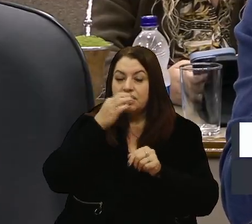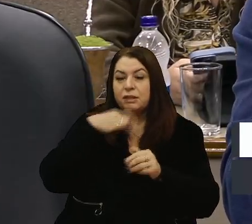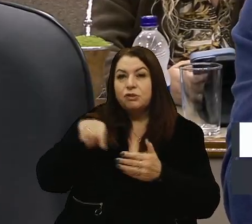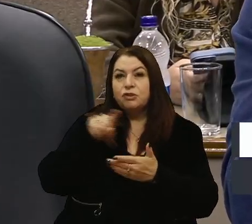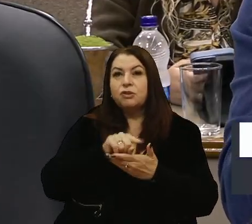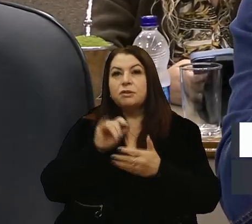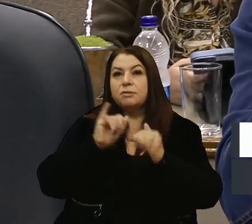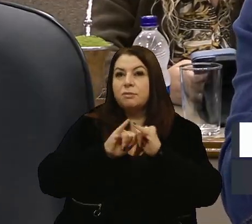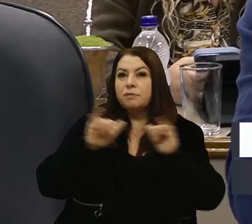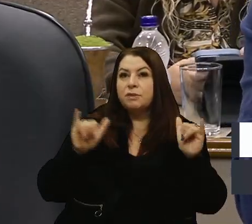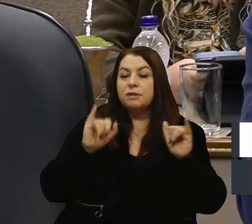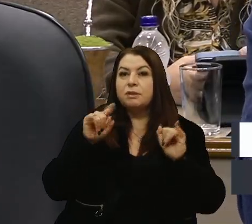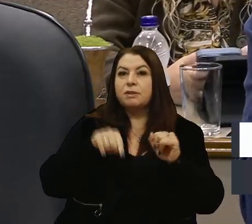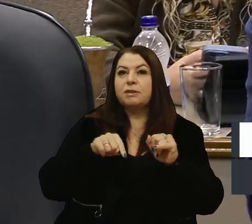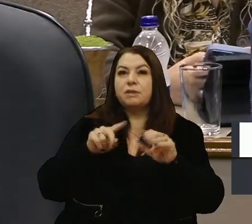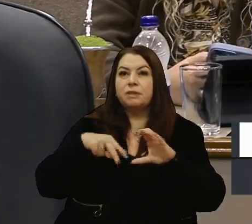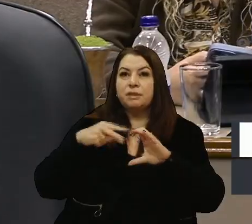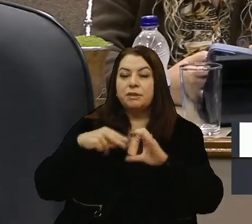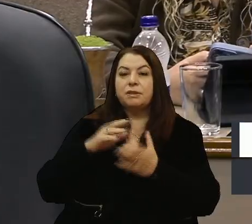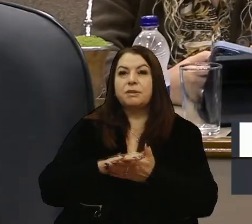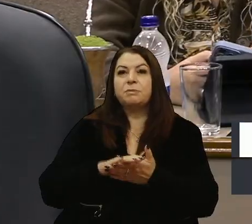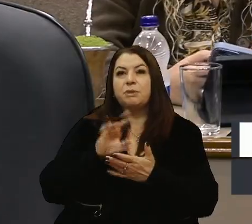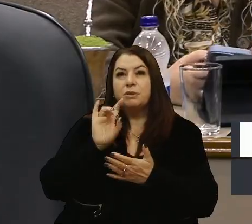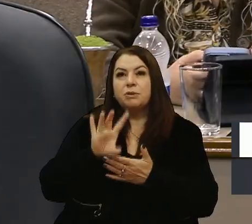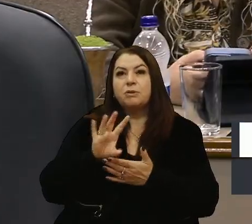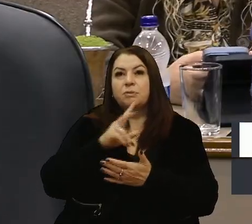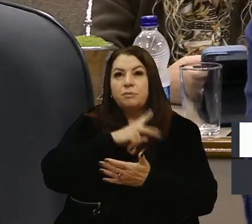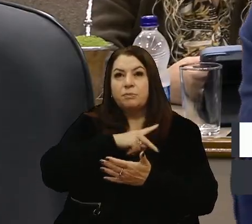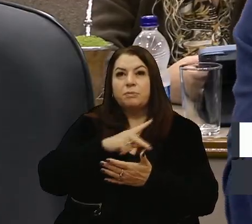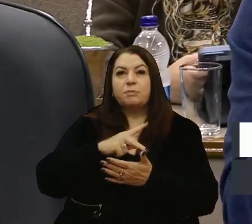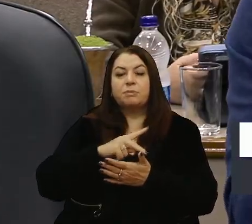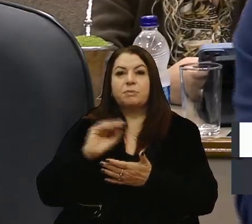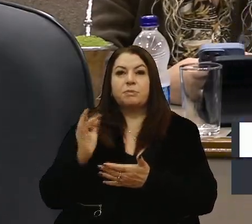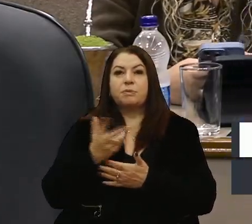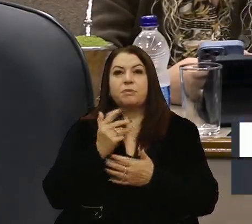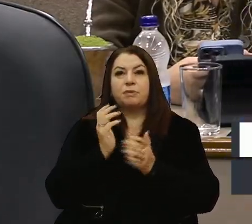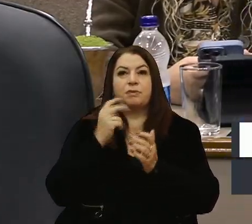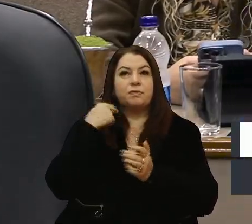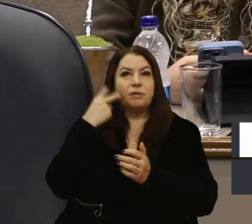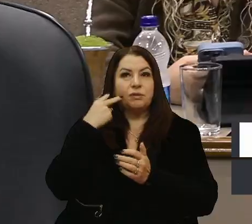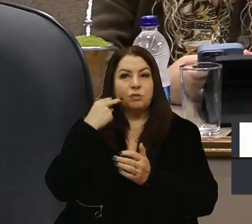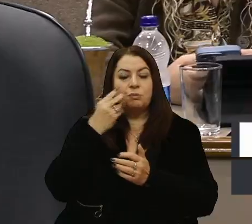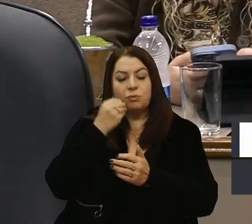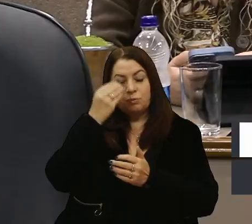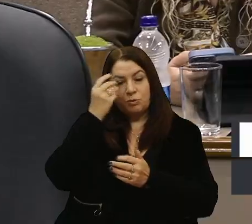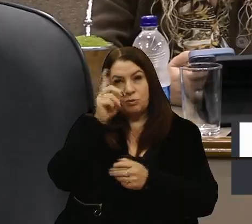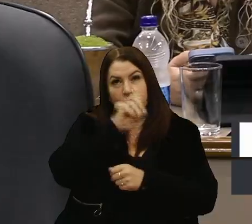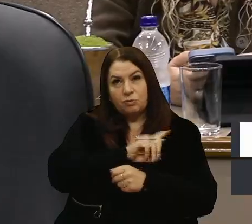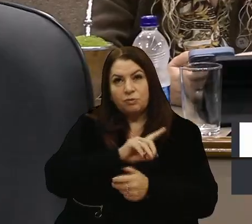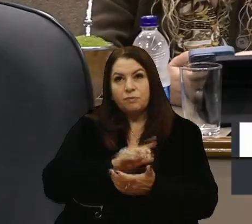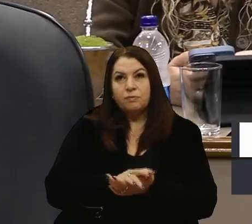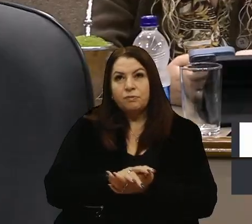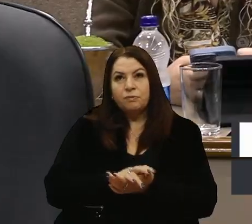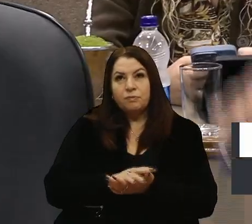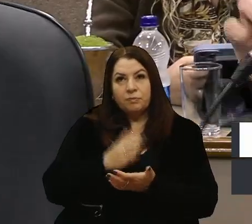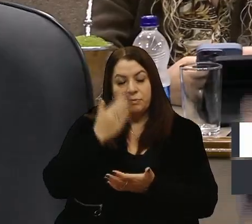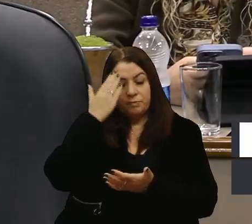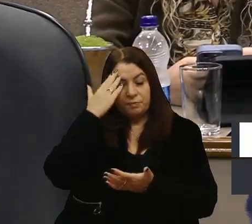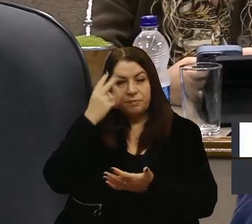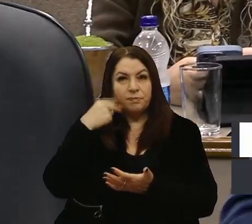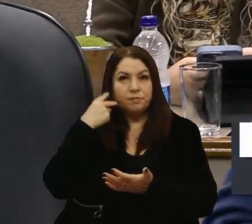pela informação e aqui na nossa Câmara de Vereadores. Era isso, senhor presidente, nobres colegas vereadores, a todos muito bom dia. Obrigado,